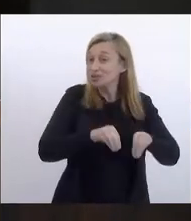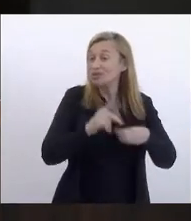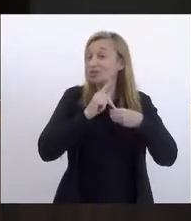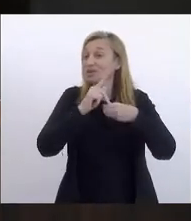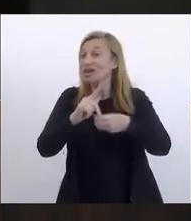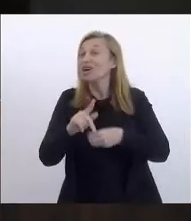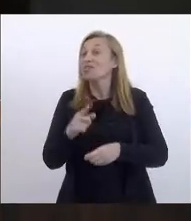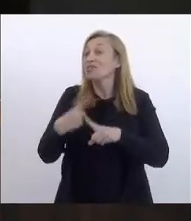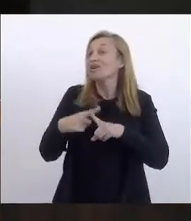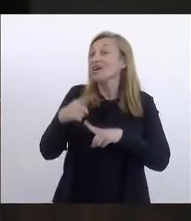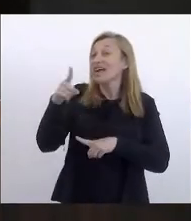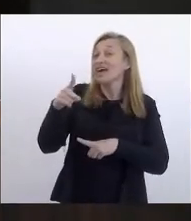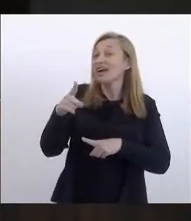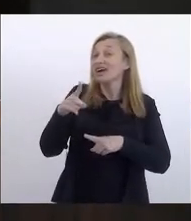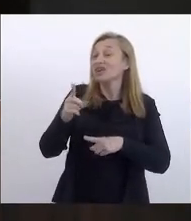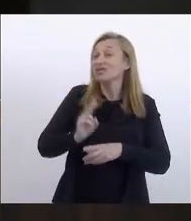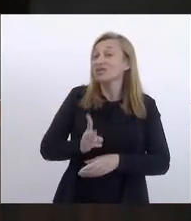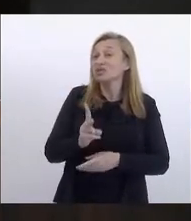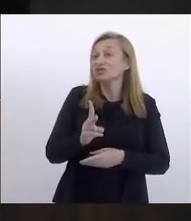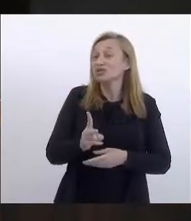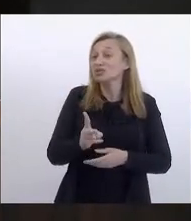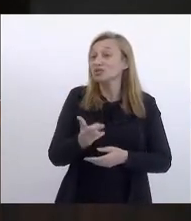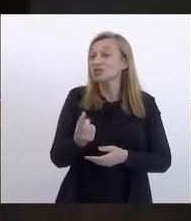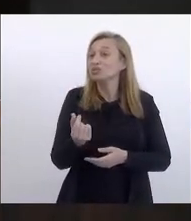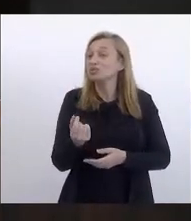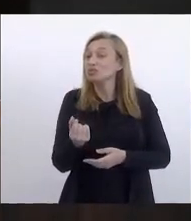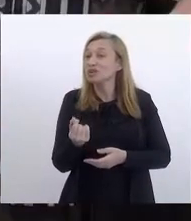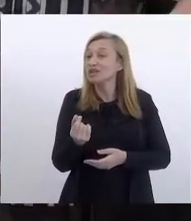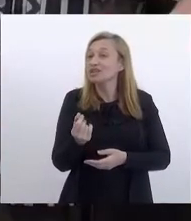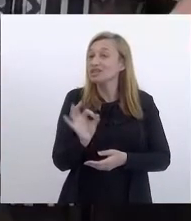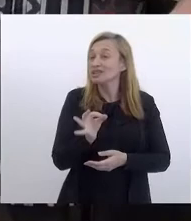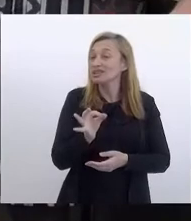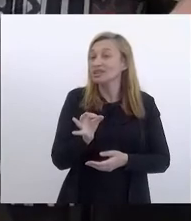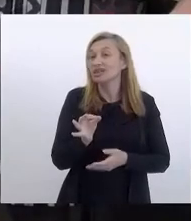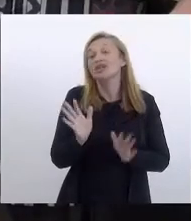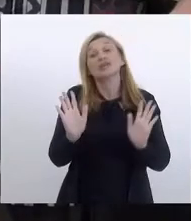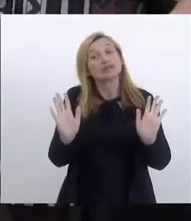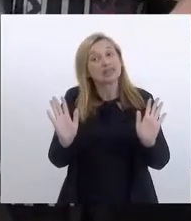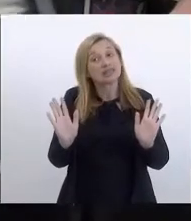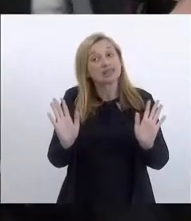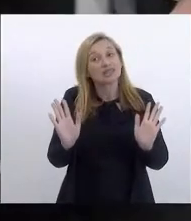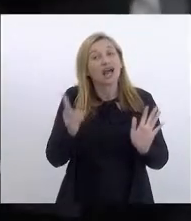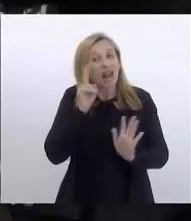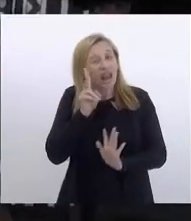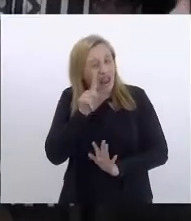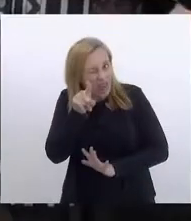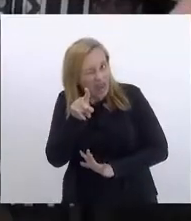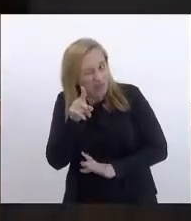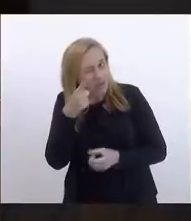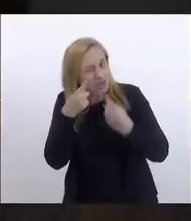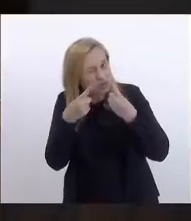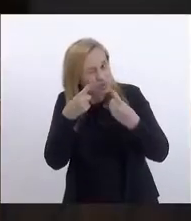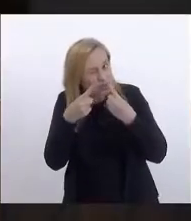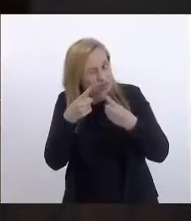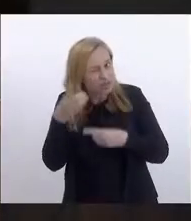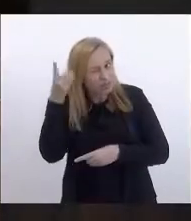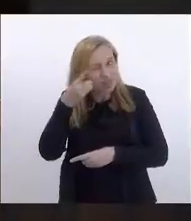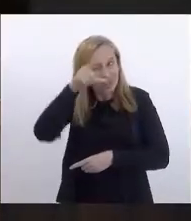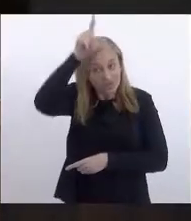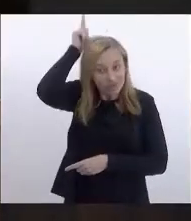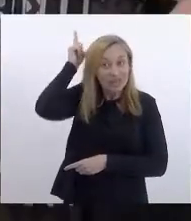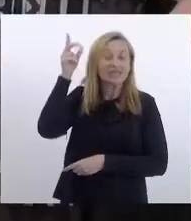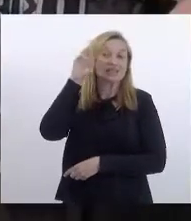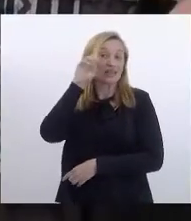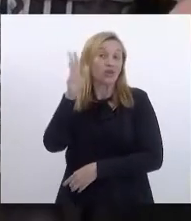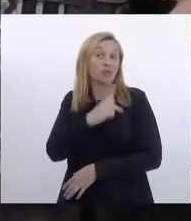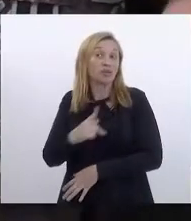porque ela mantinha os preços artificialmente vossa excelência lembra dessas discussões deputado Luiz Paulo senhor